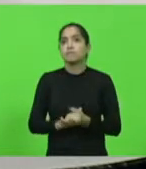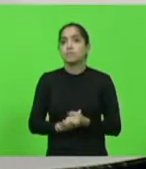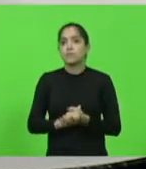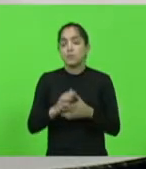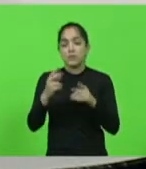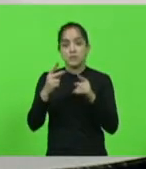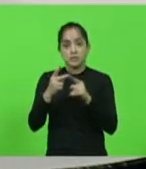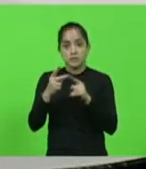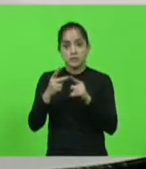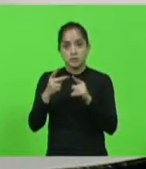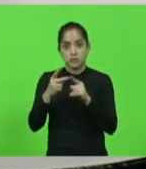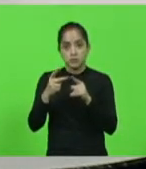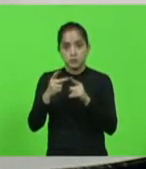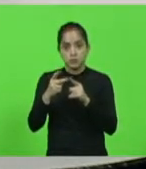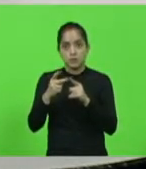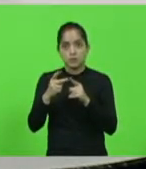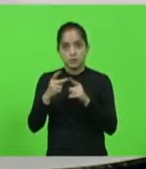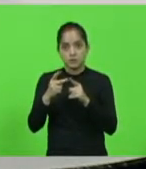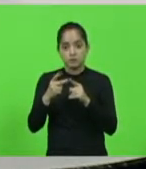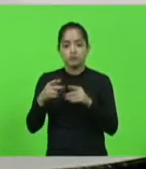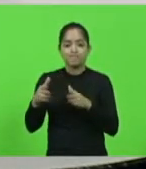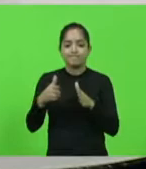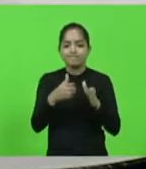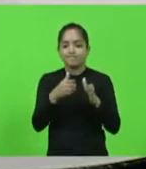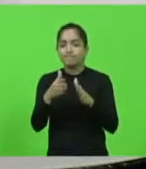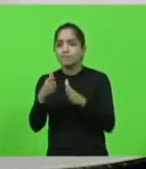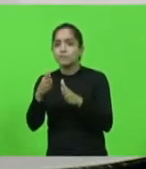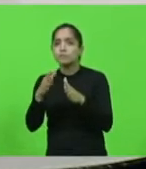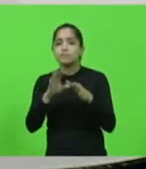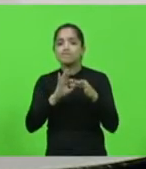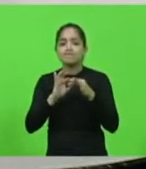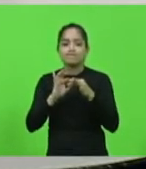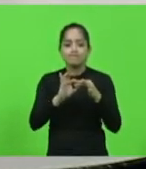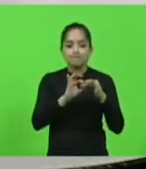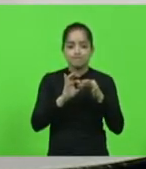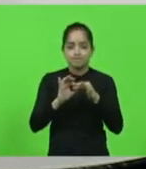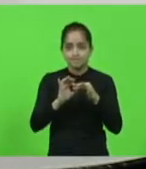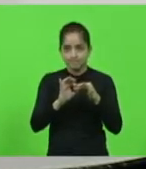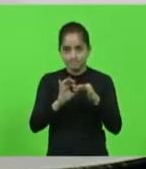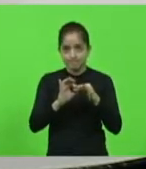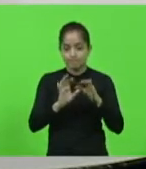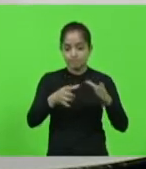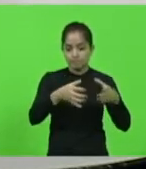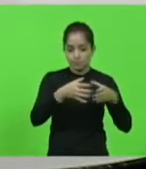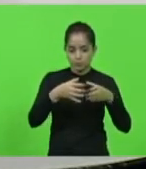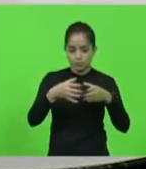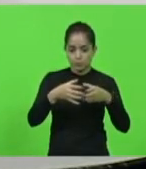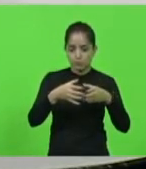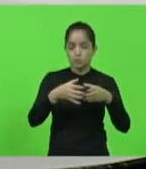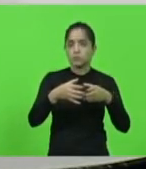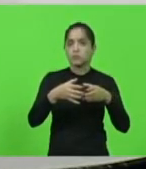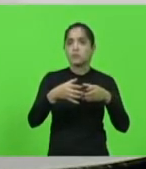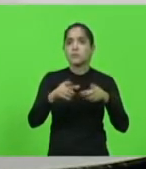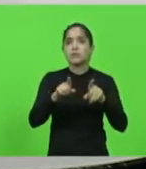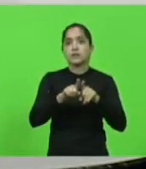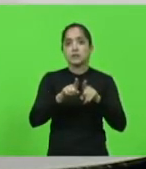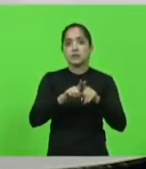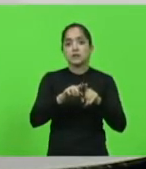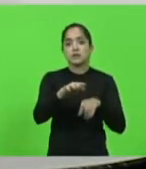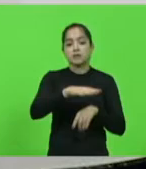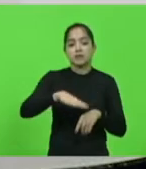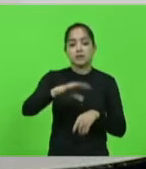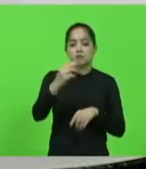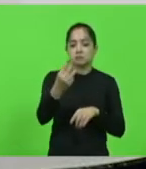lugar, constituir caminhos de conexão entre as instituições do terceiro setor, sejam elas na